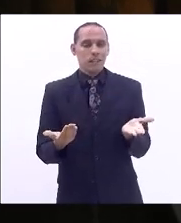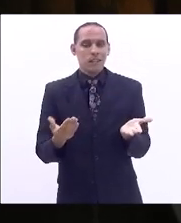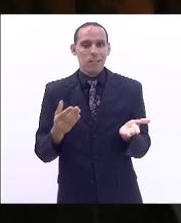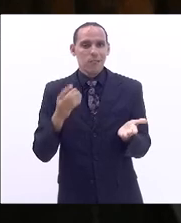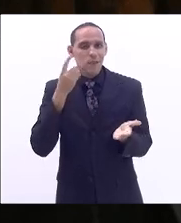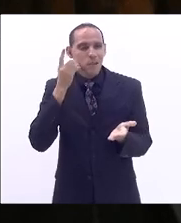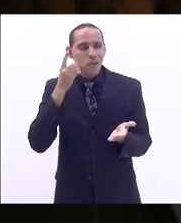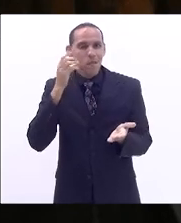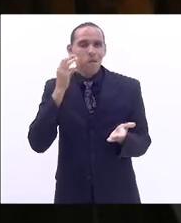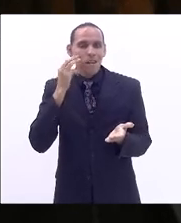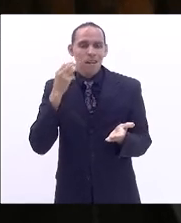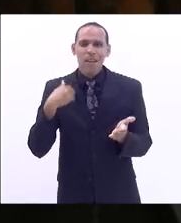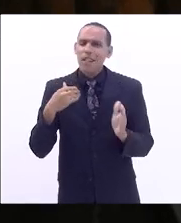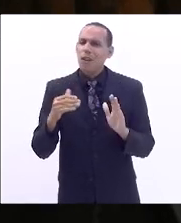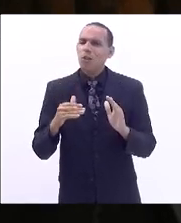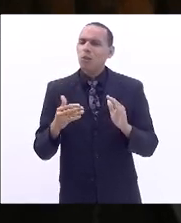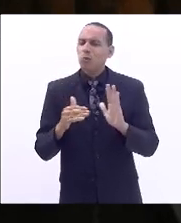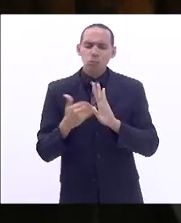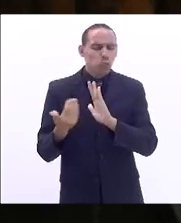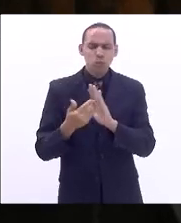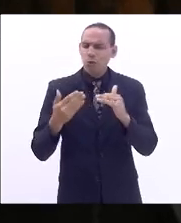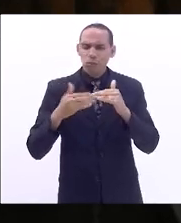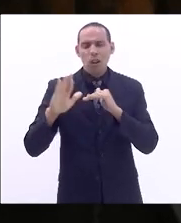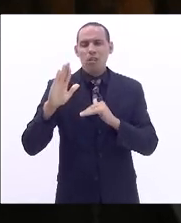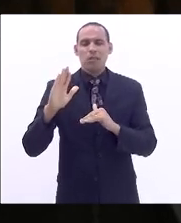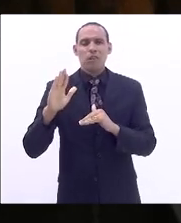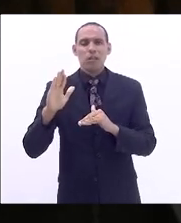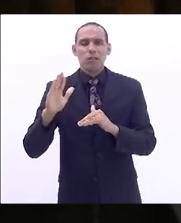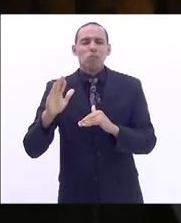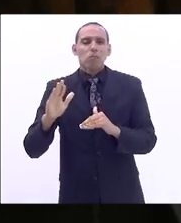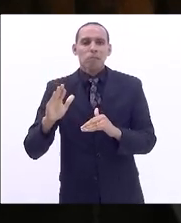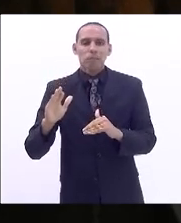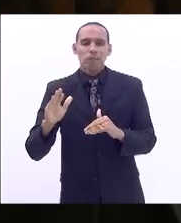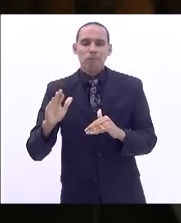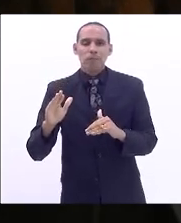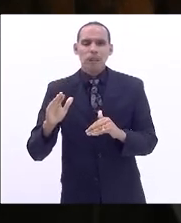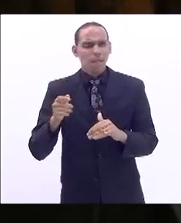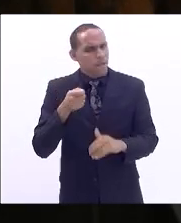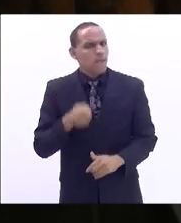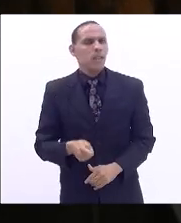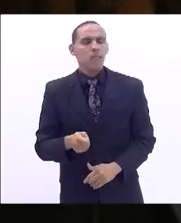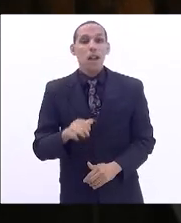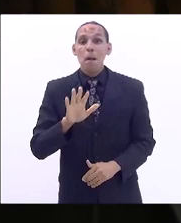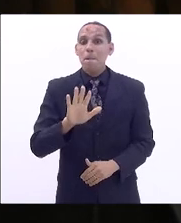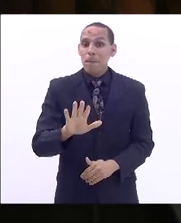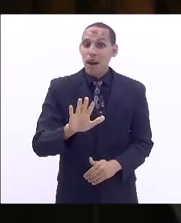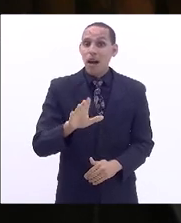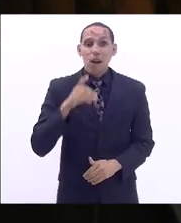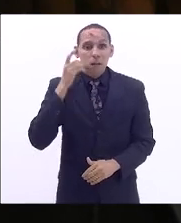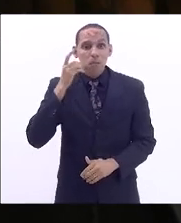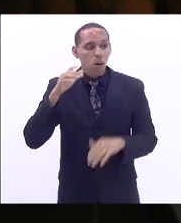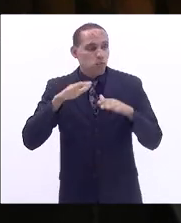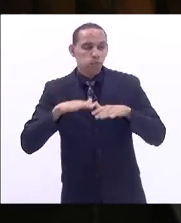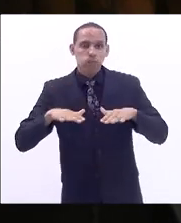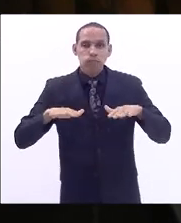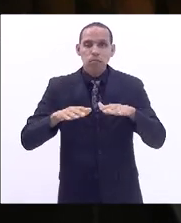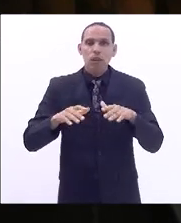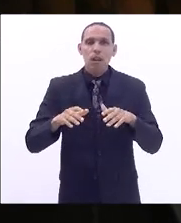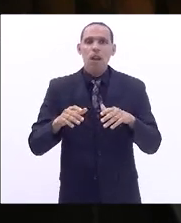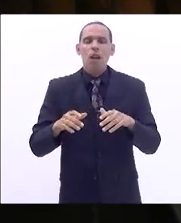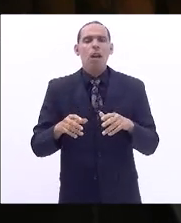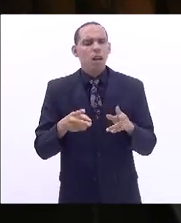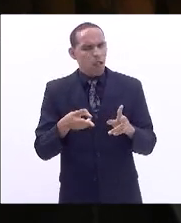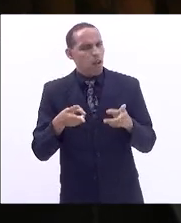graças a Deus discordo tudo que esse parte de trás e disse pode do convenience agora todo o deputado nessa casa tem que